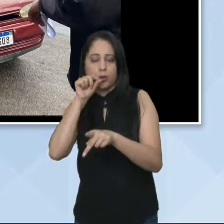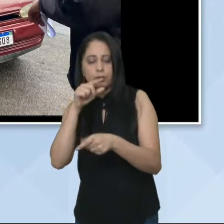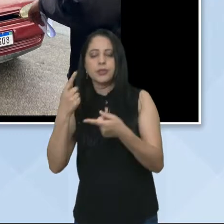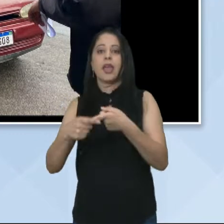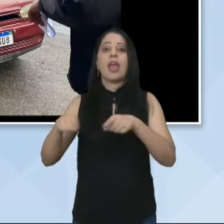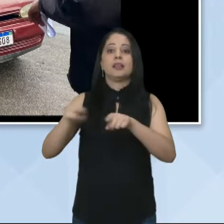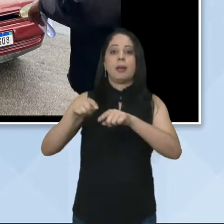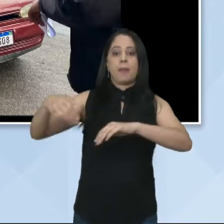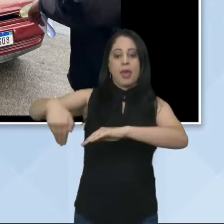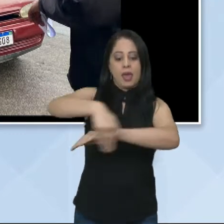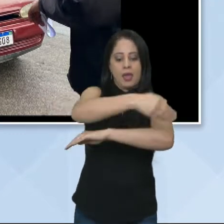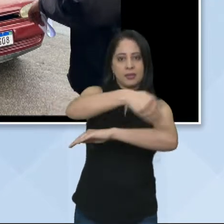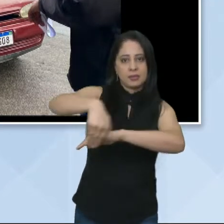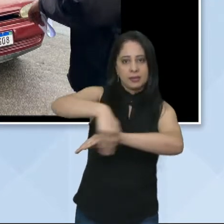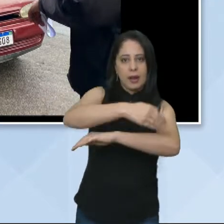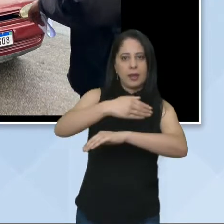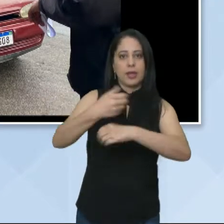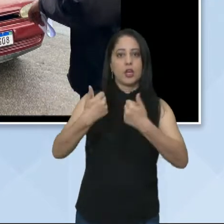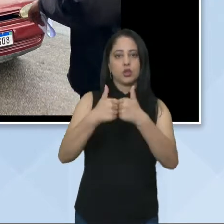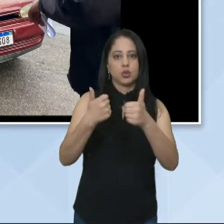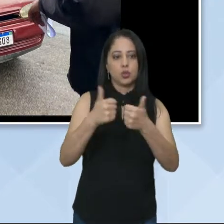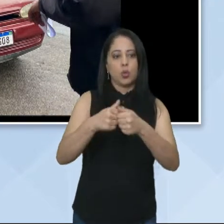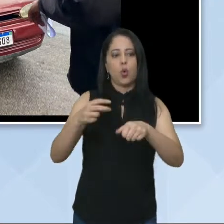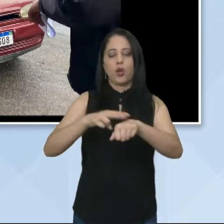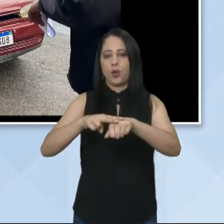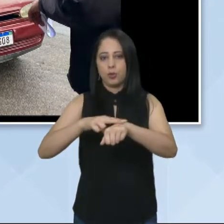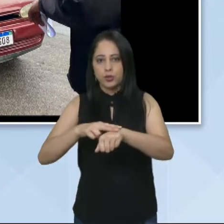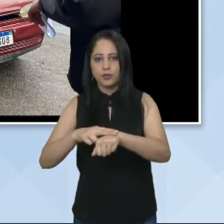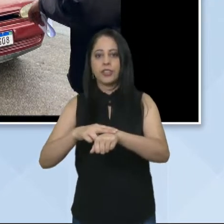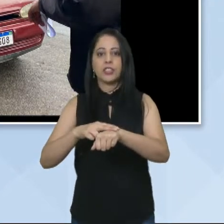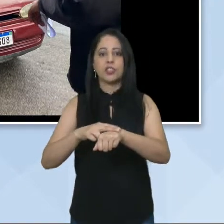linha verde, tem aumentado muito o fluxo de carros ali.